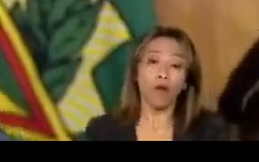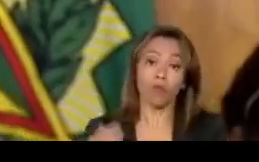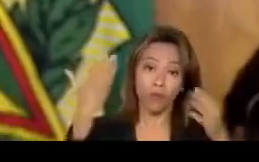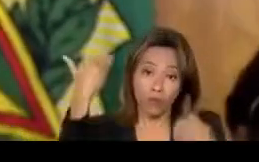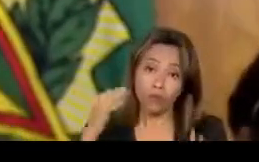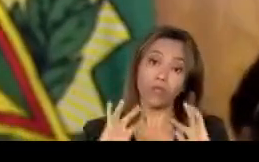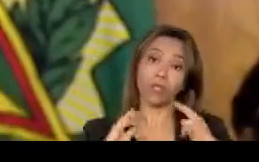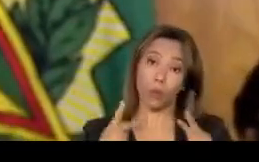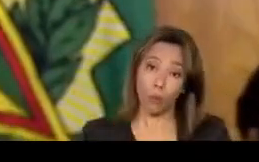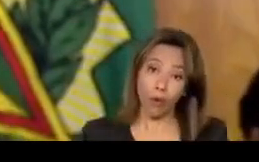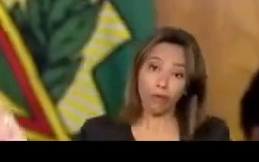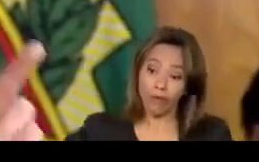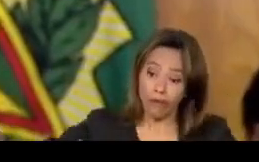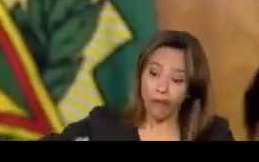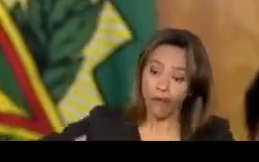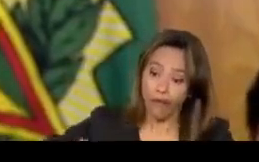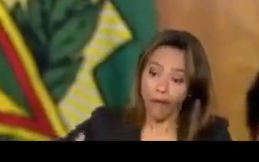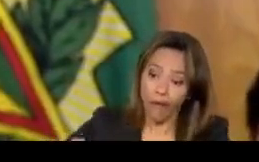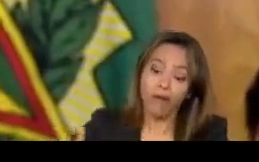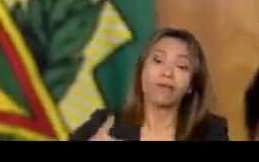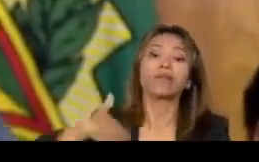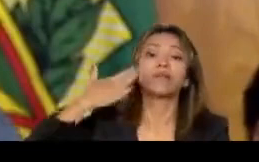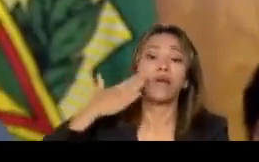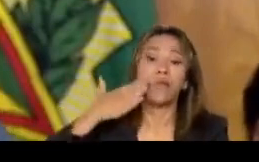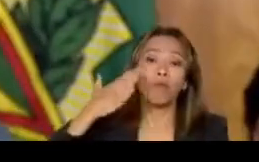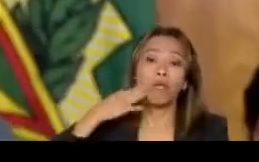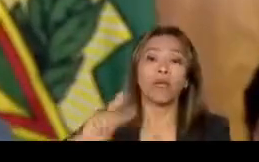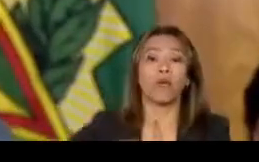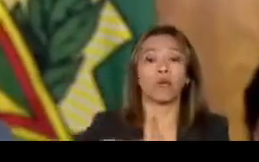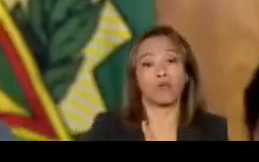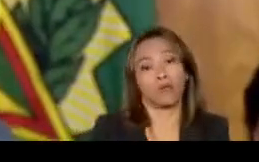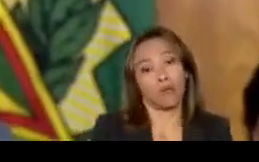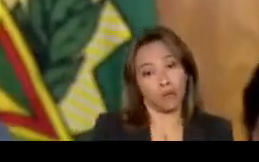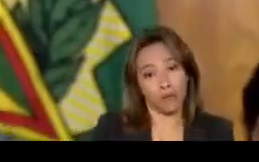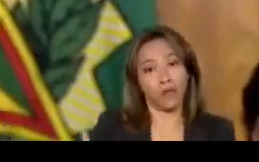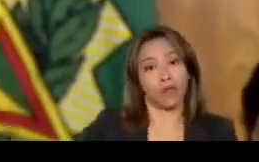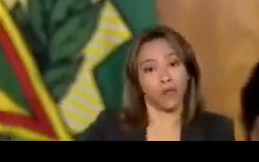capaz de guerrear sabendo que o resultado dessa guerra é a morte de criança inocente.